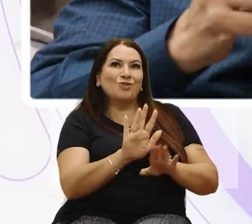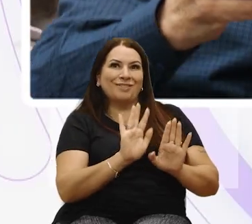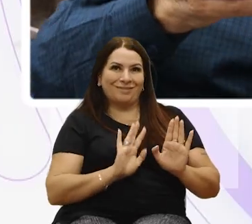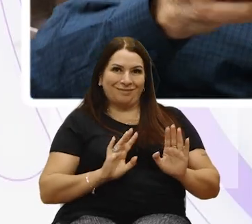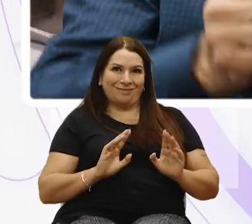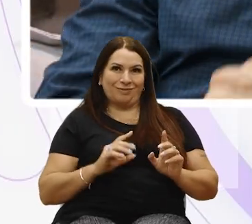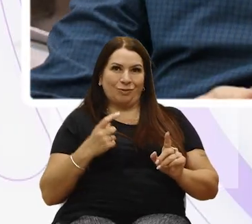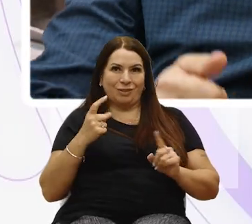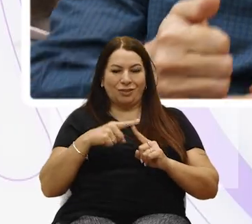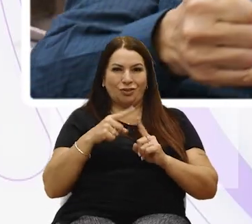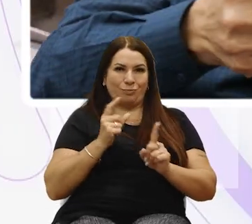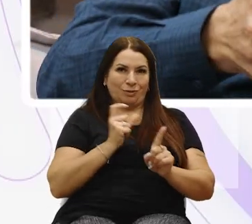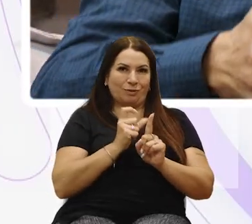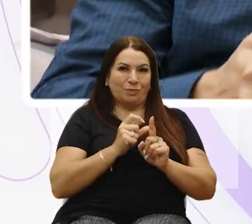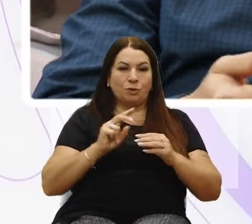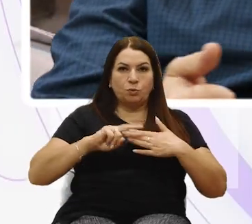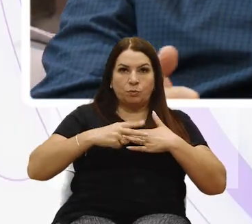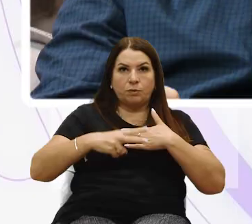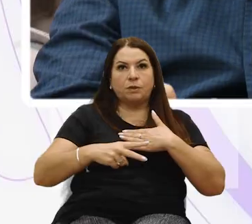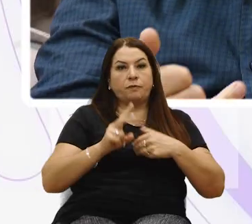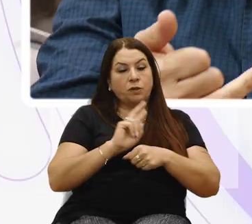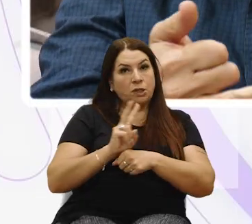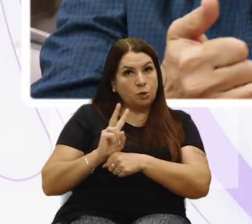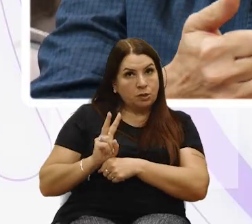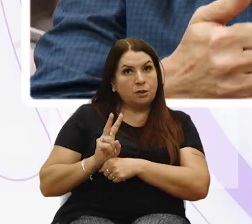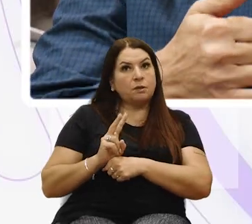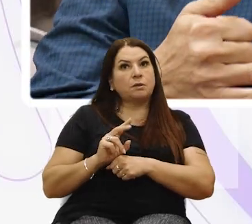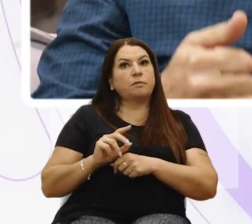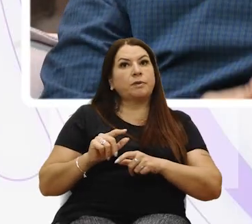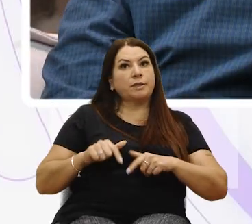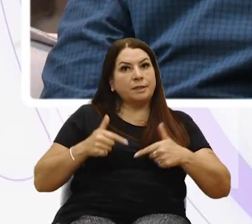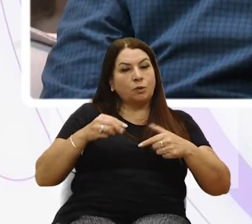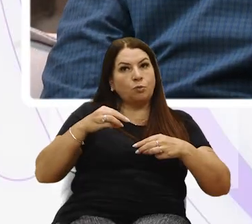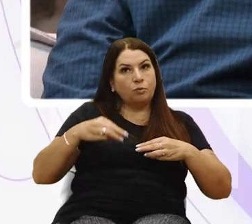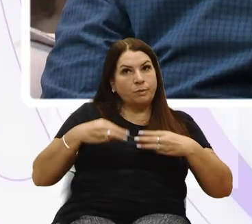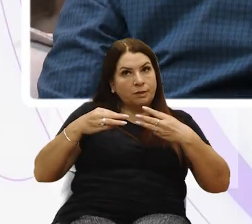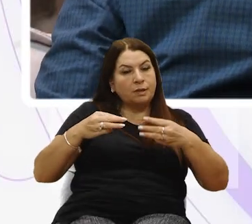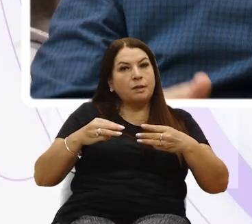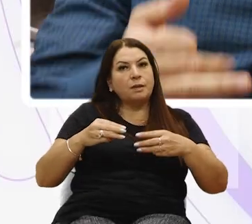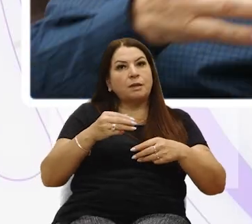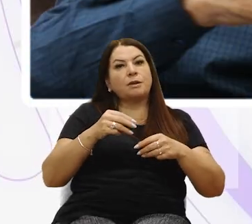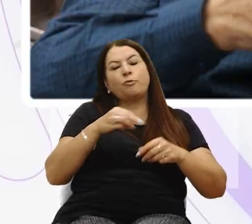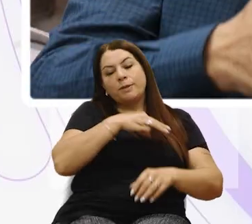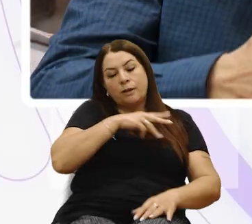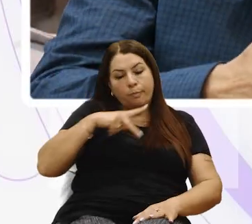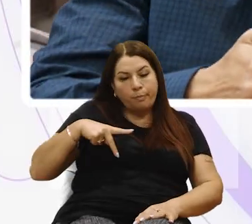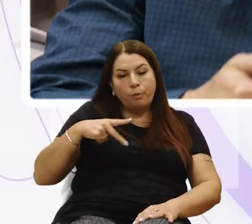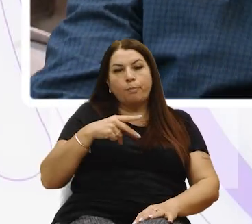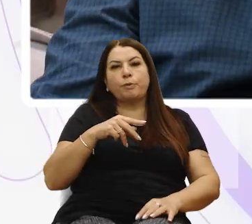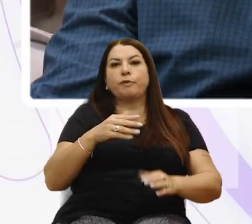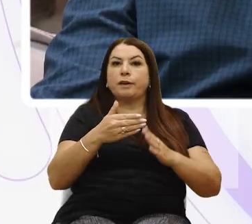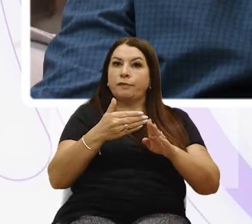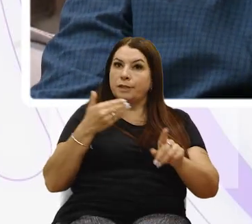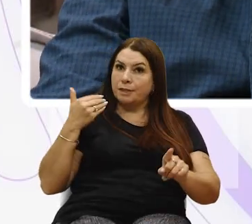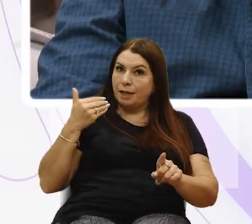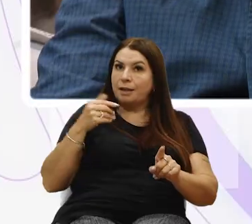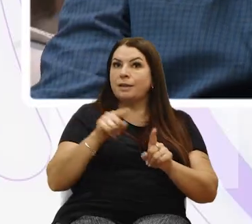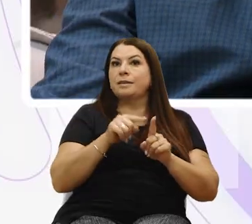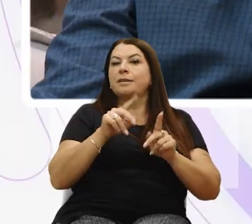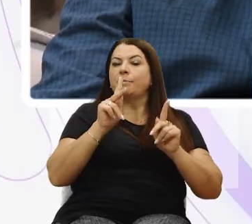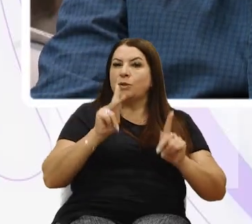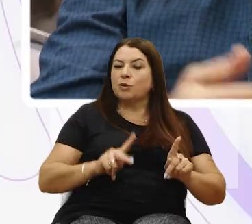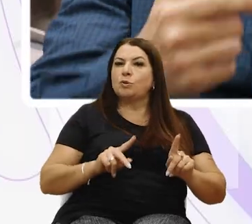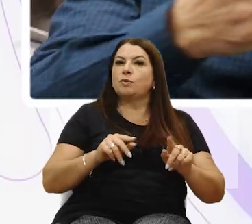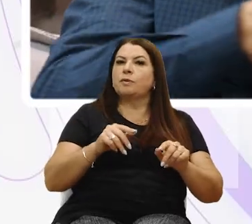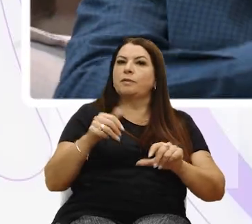sabe? Qual é que são as consequências? Bom, tu vai ter a fiscalização, vai ter a ação do Ministério Público do Trabalho, tu vai ter afastamento de trabalhador que foi